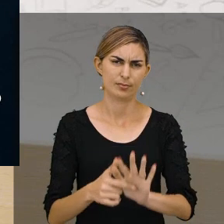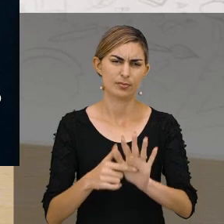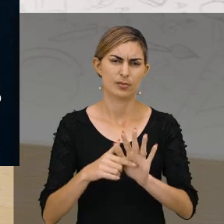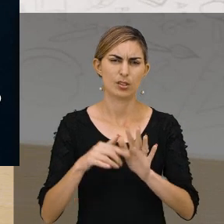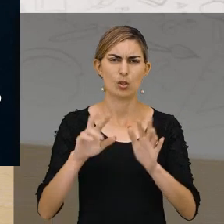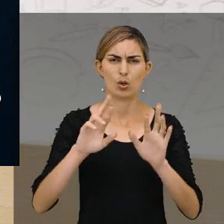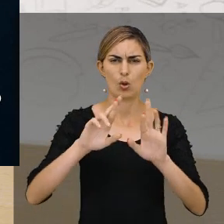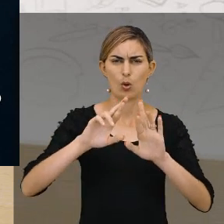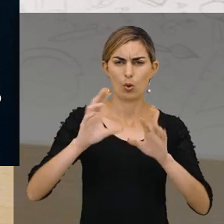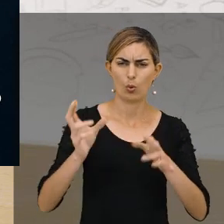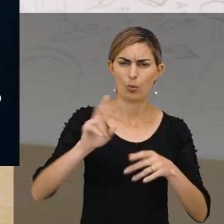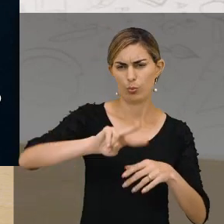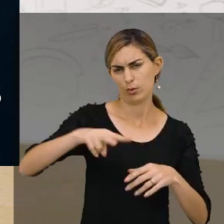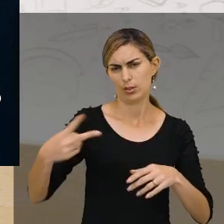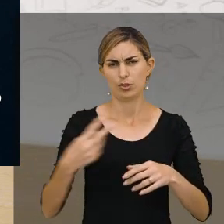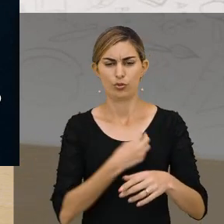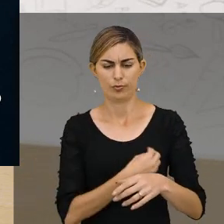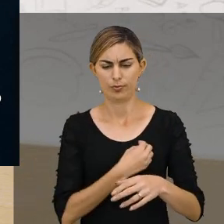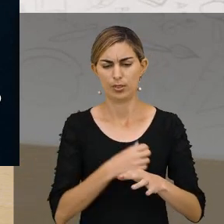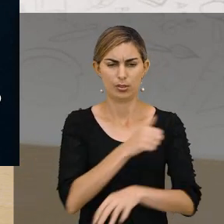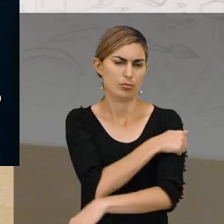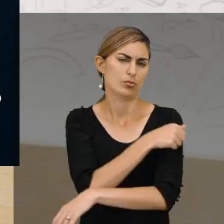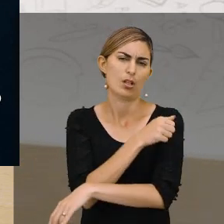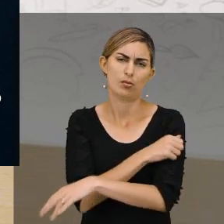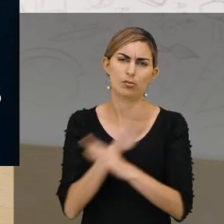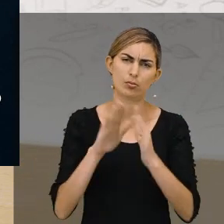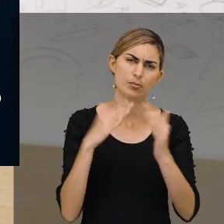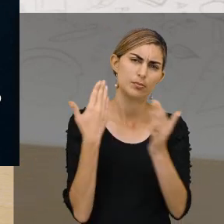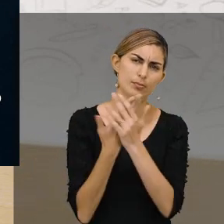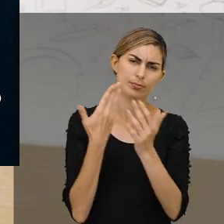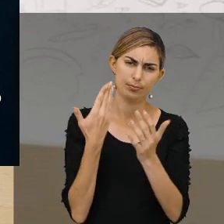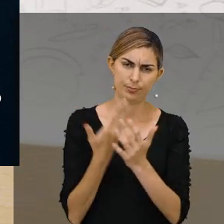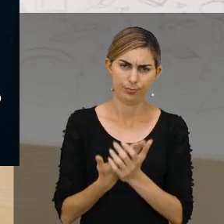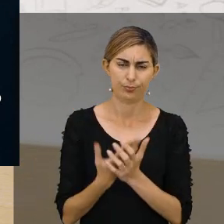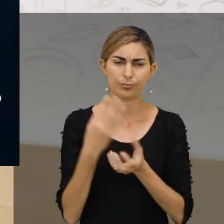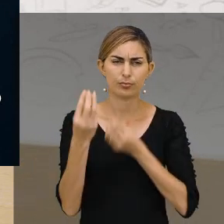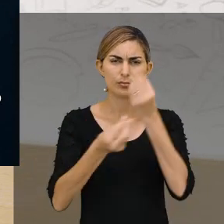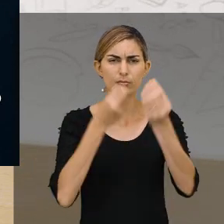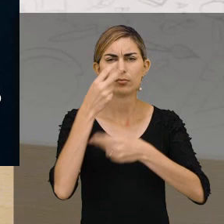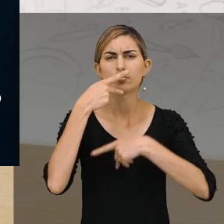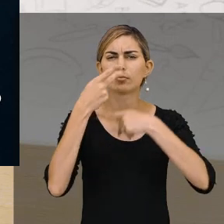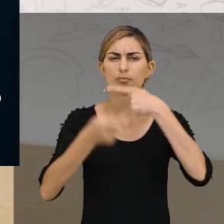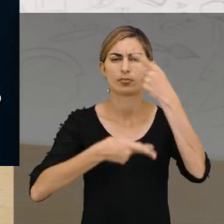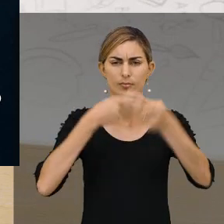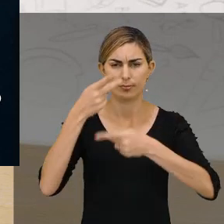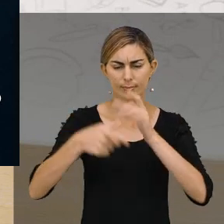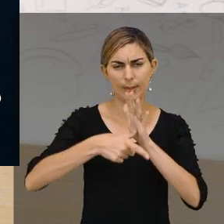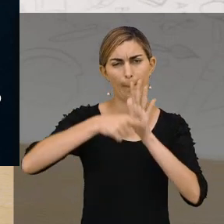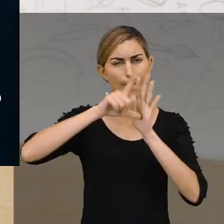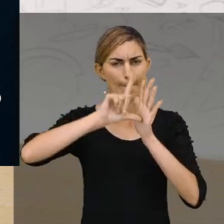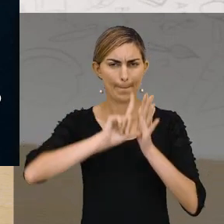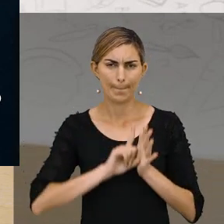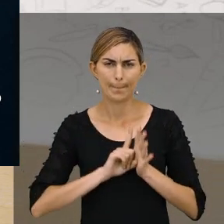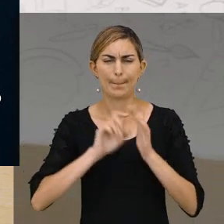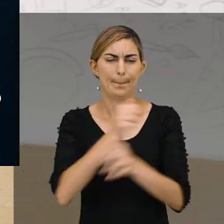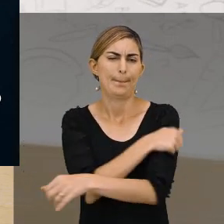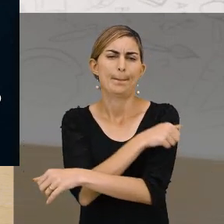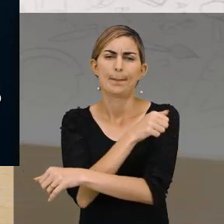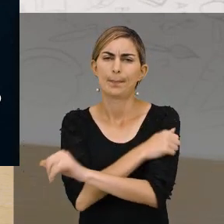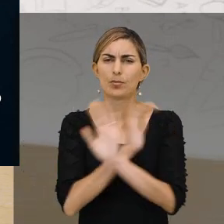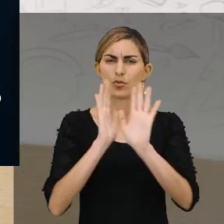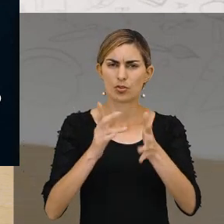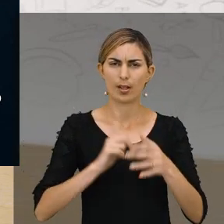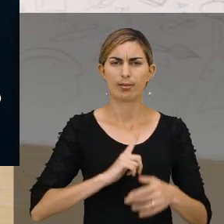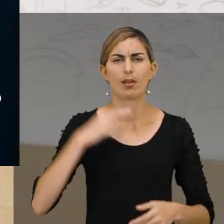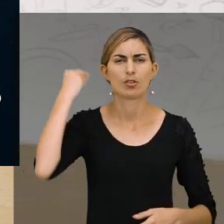trazer um contexto da vida dos alunos para a escola. Como eu falei anteriormente, os